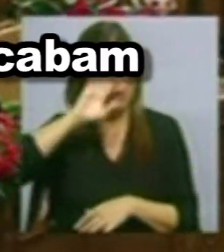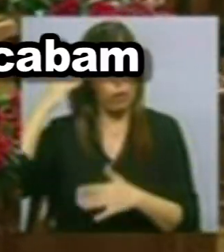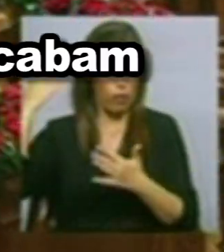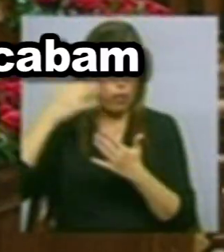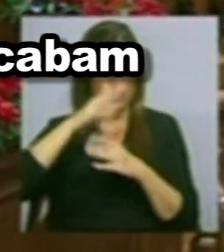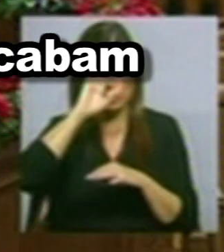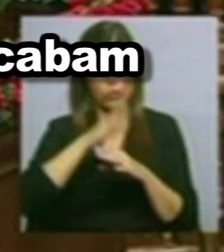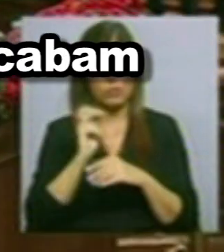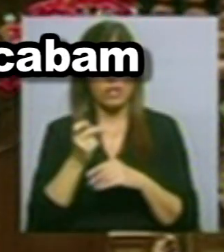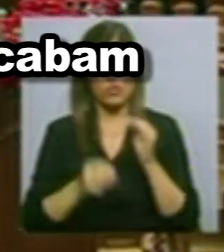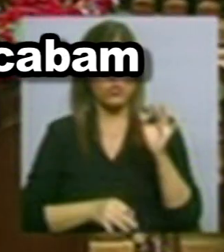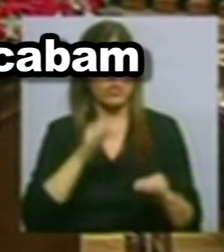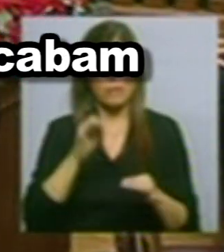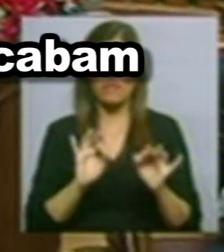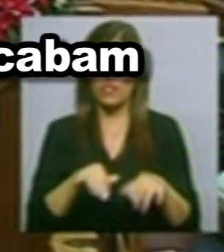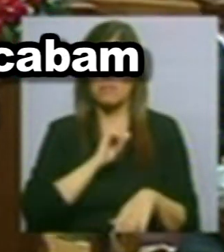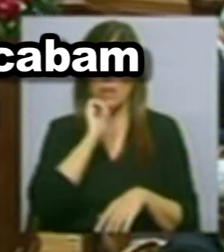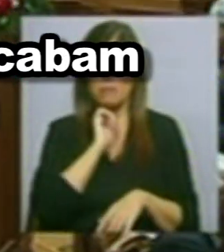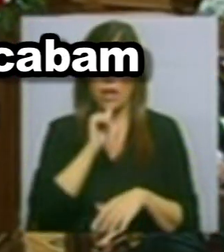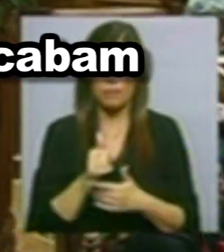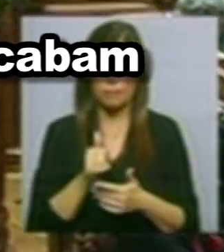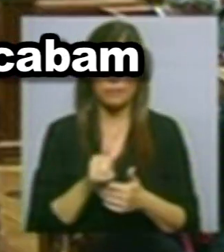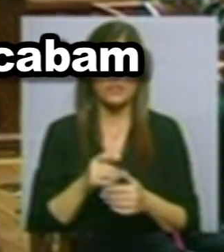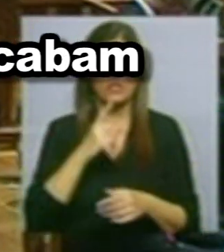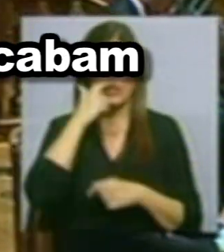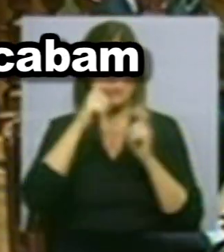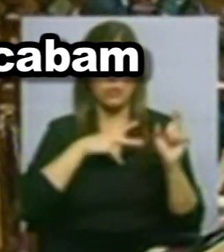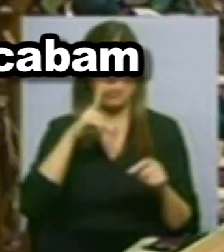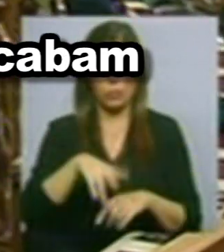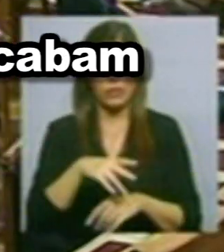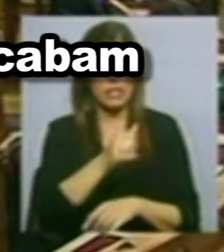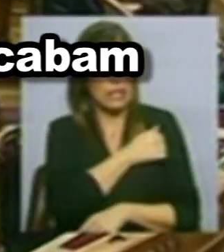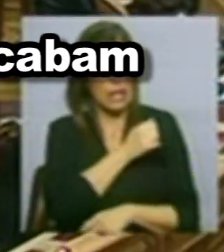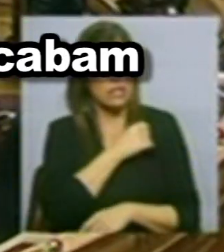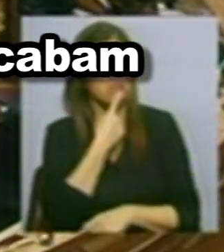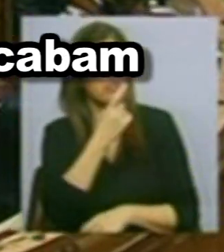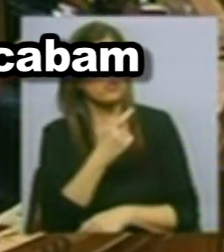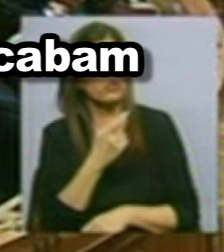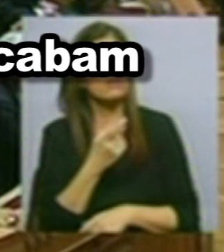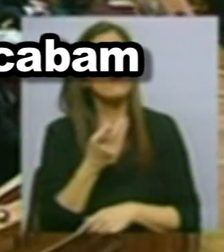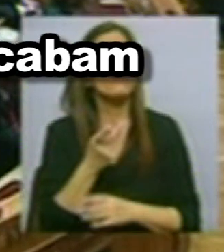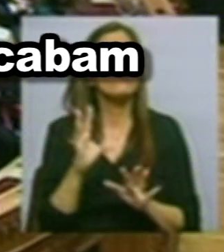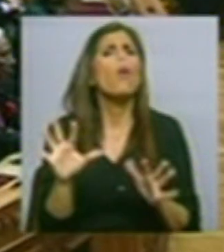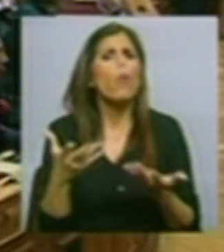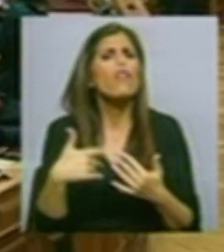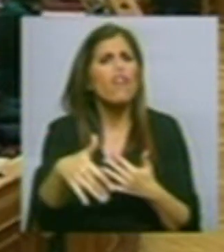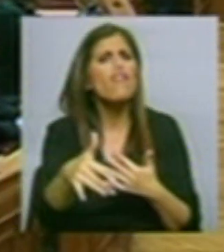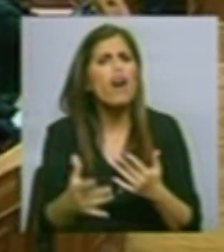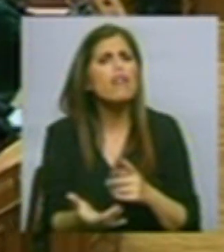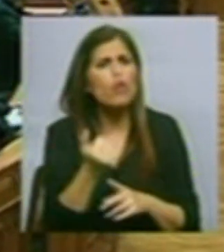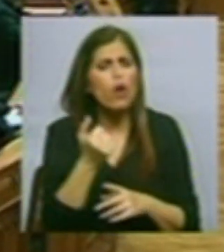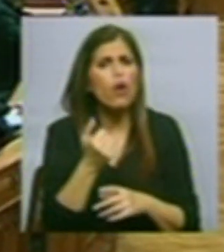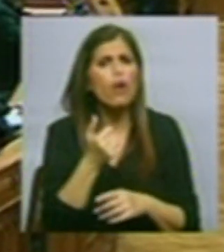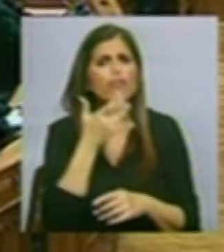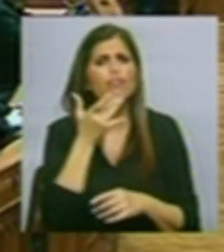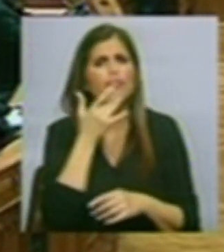Com julgamentos intermináveis que não acabam e que os portugueses de casa perguntam-se quando chegaremos a bom porto? Populismo,